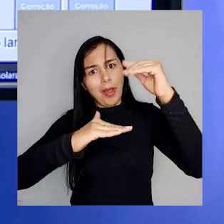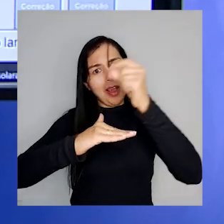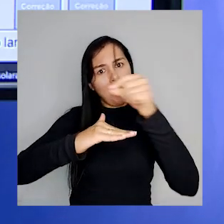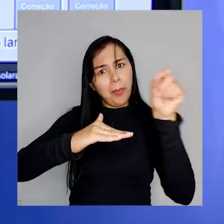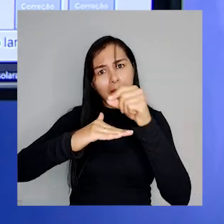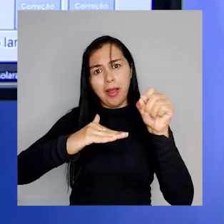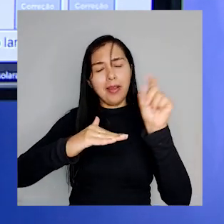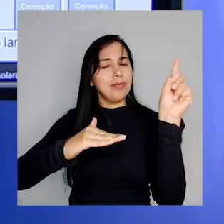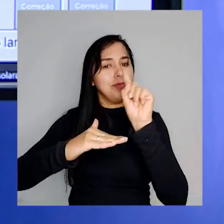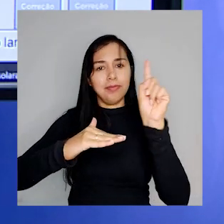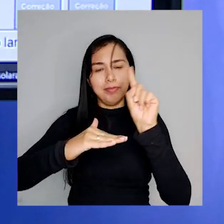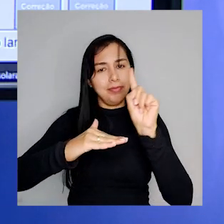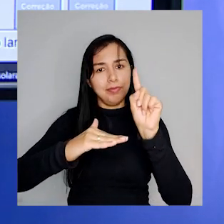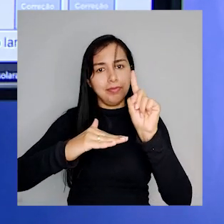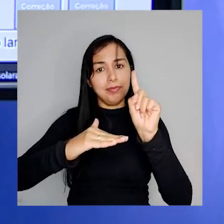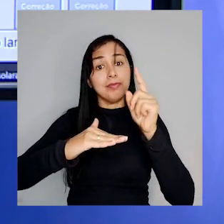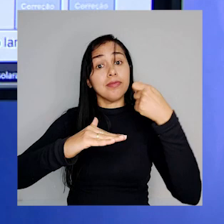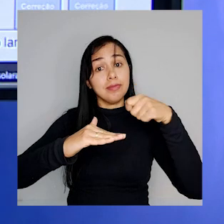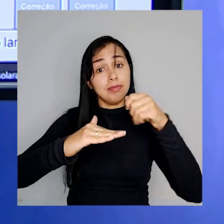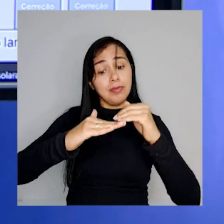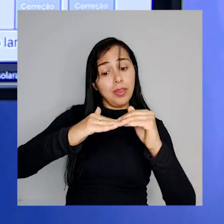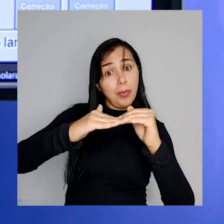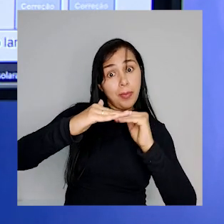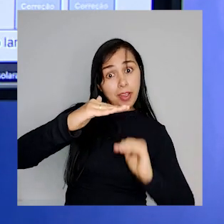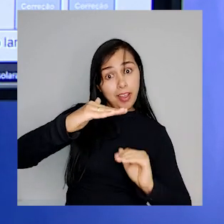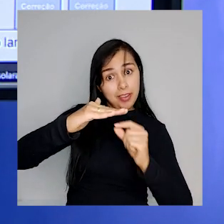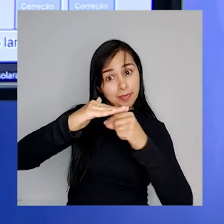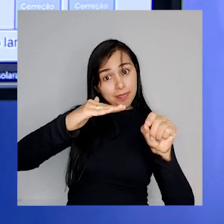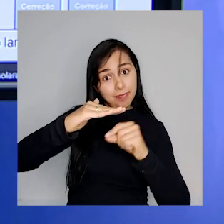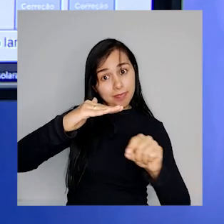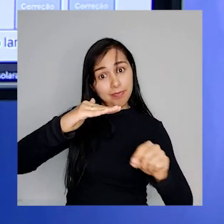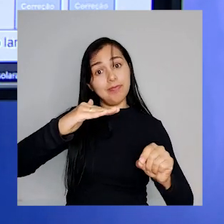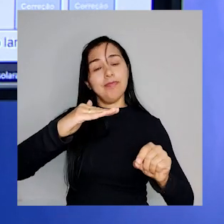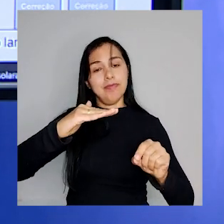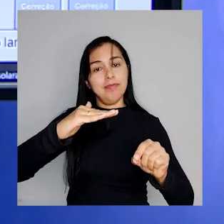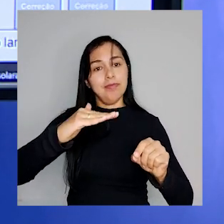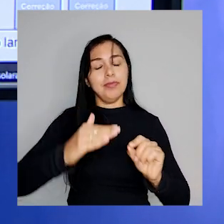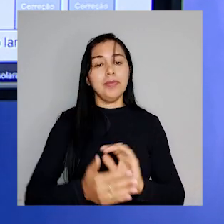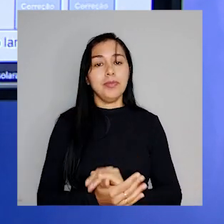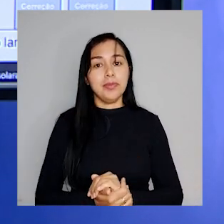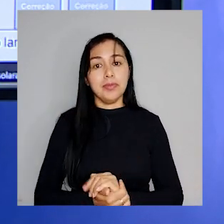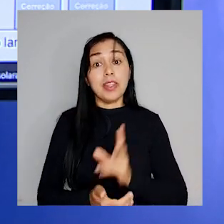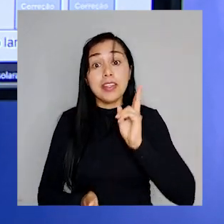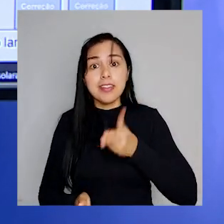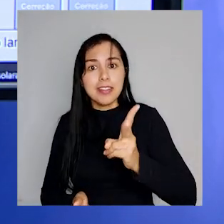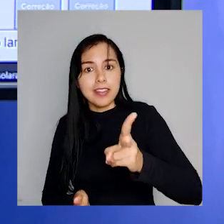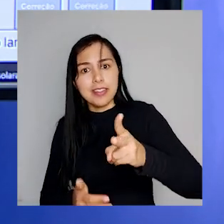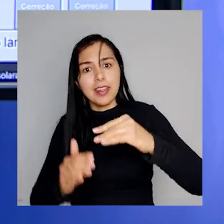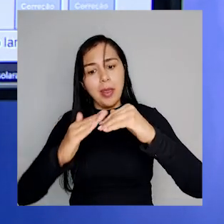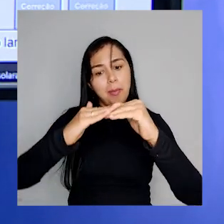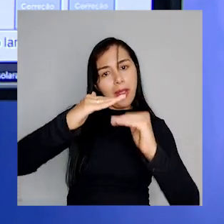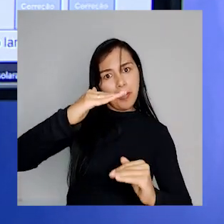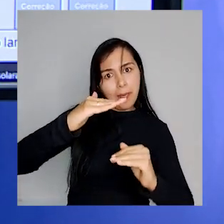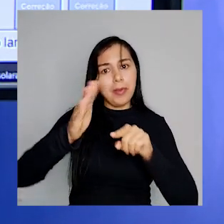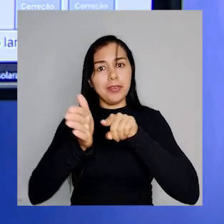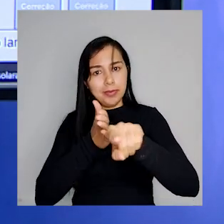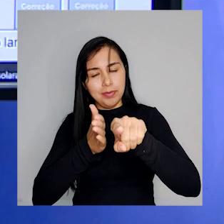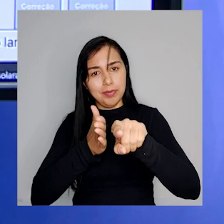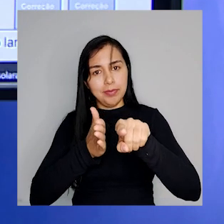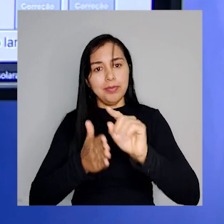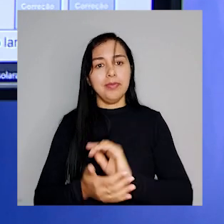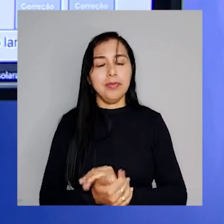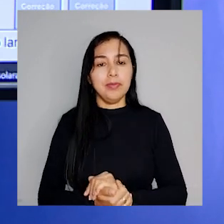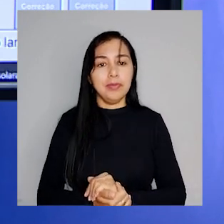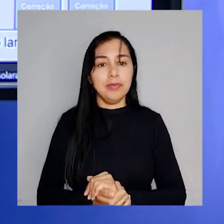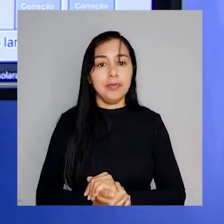dizendo que é em relação ao item A, ou acima da questão, ou aqui em cima. A sua justificativa tem que estar aqui dentro dessa parte.